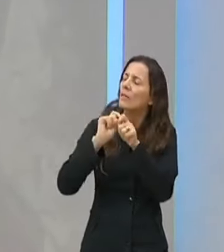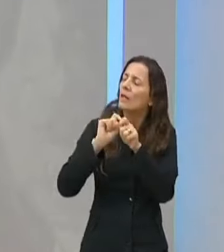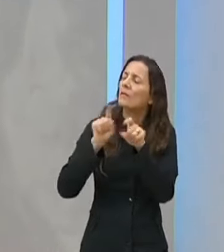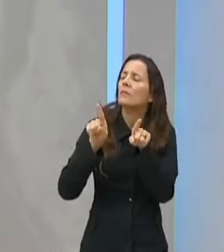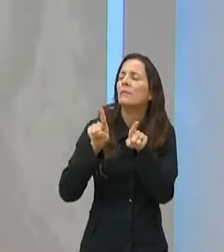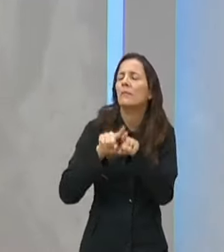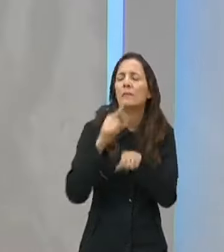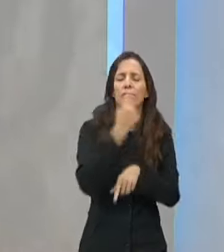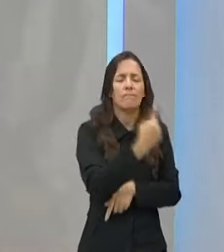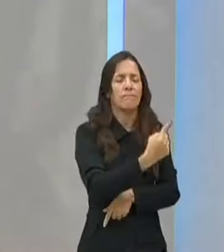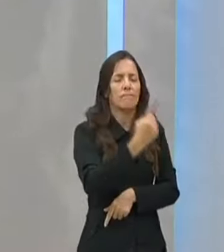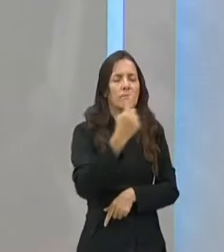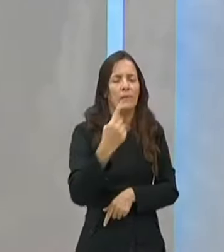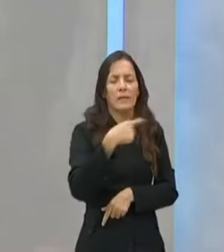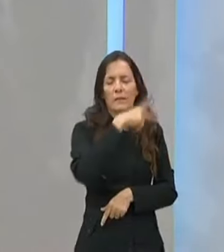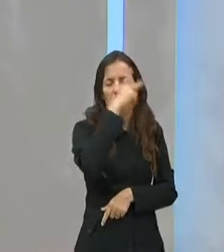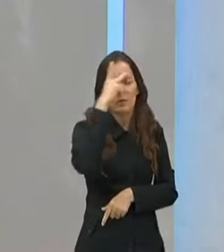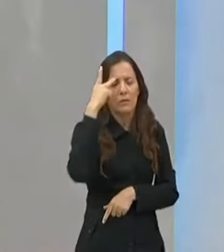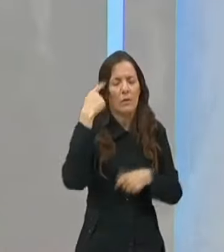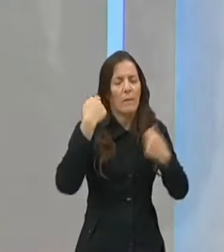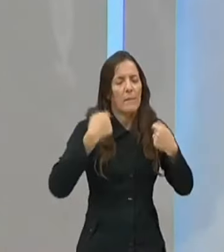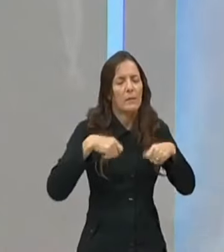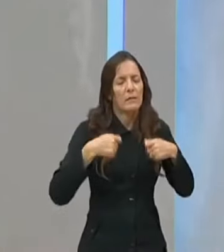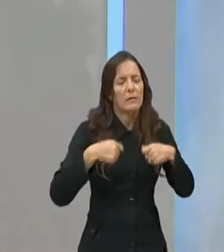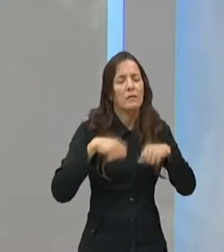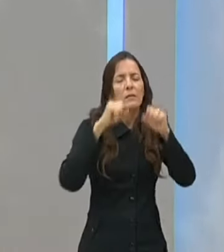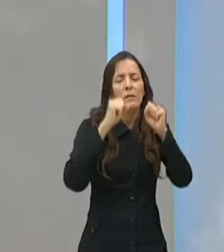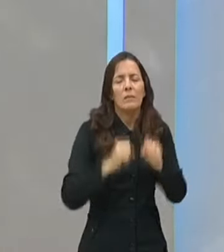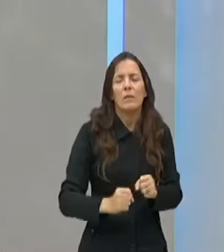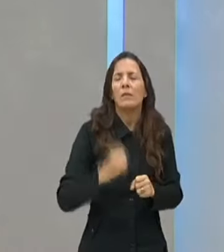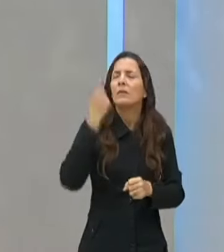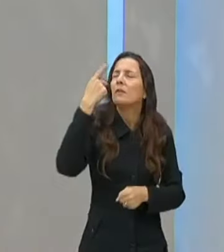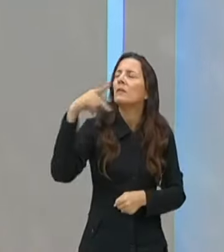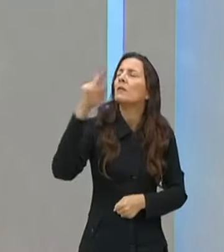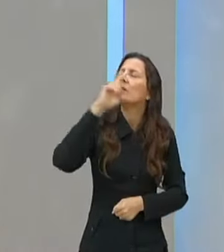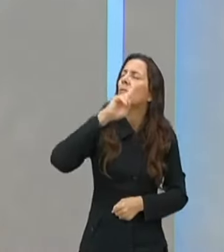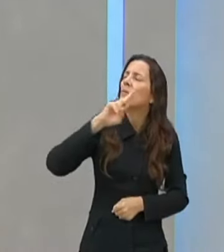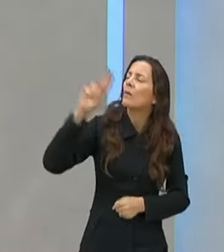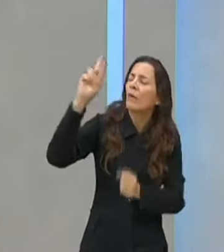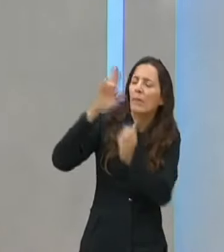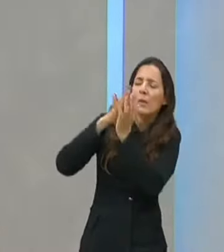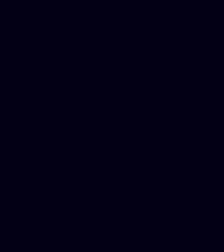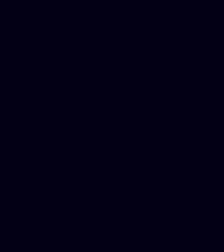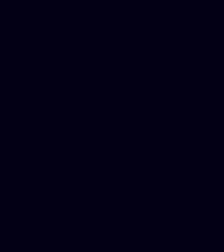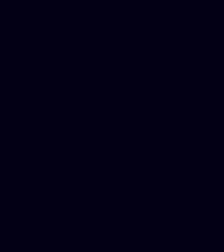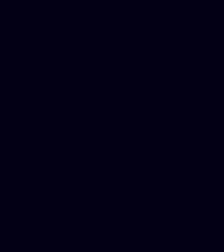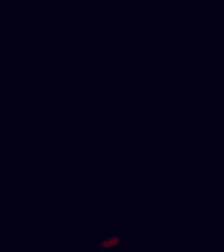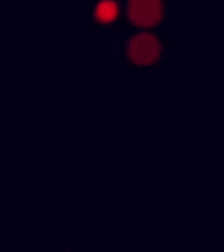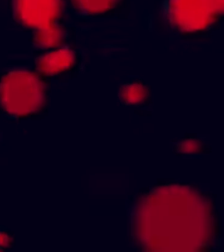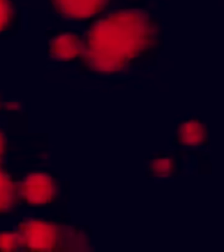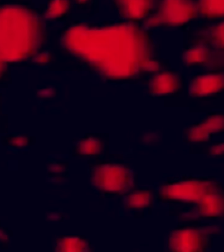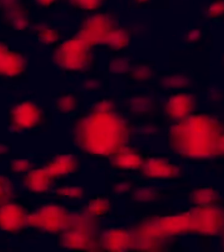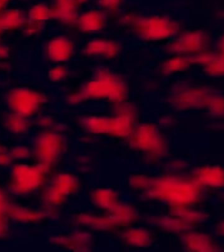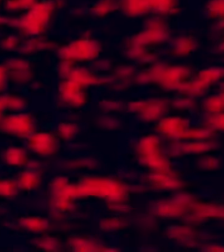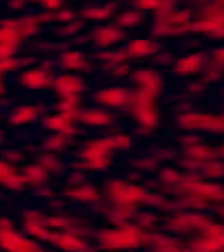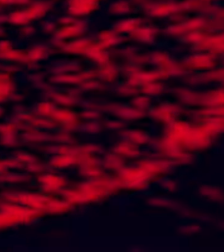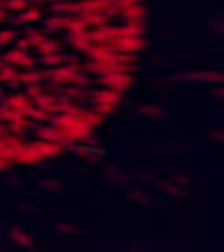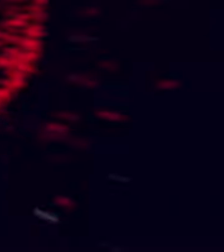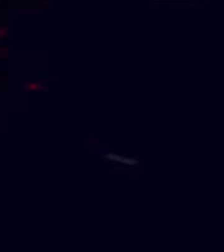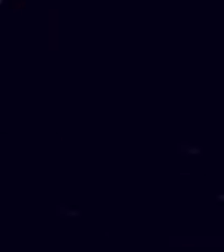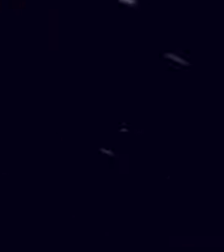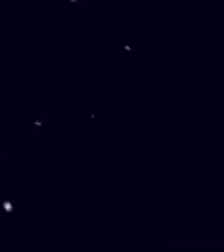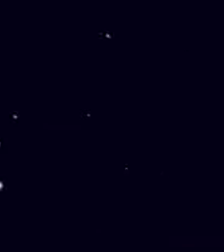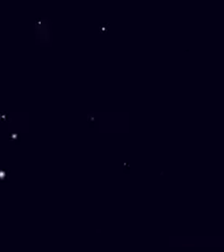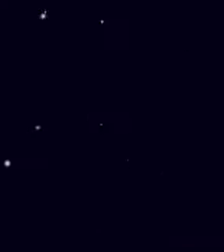quiseres, para que o teu nome seja glorificado. É o que nós te pedimos e te agradecemos,